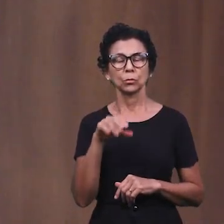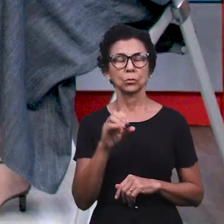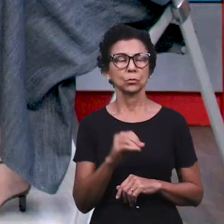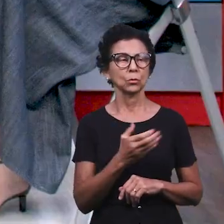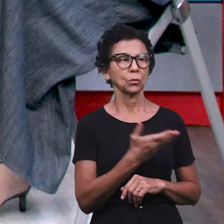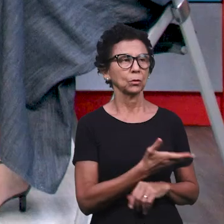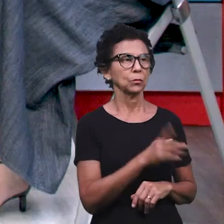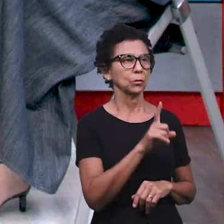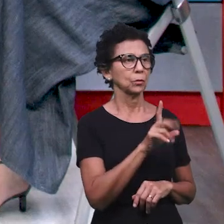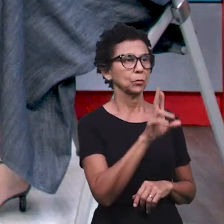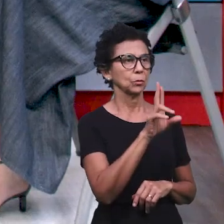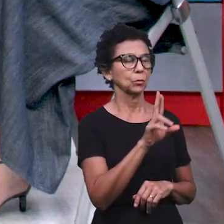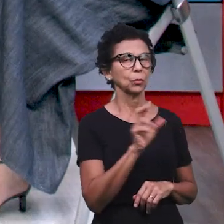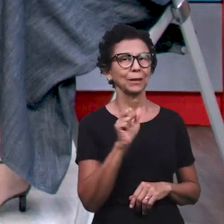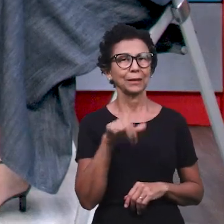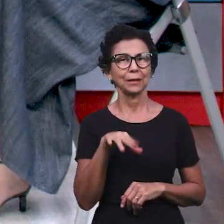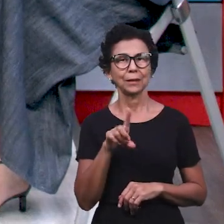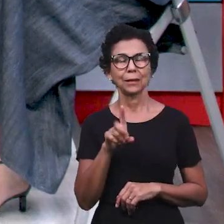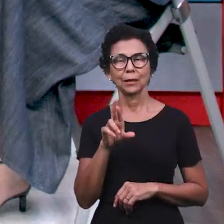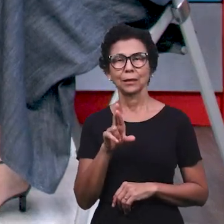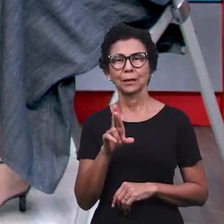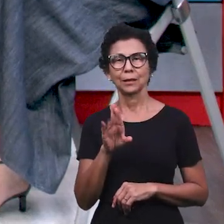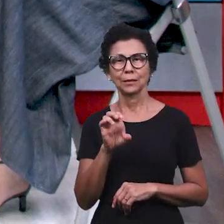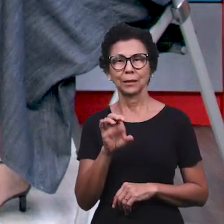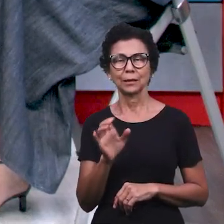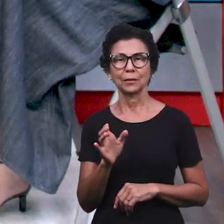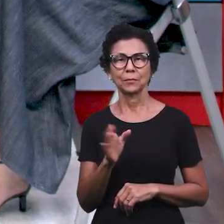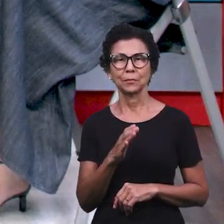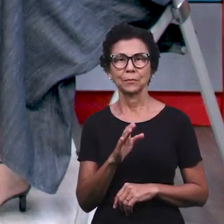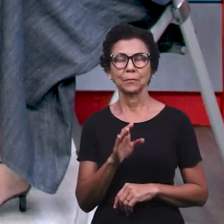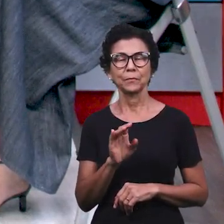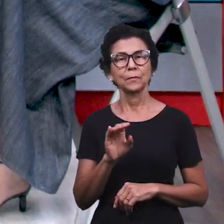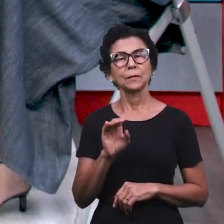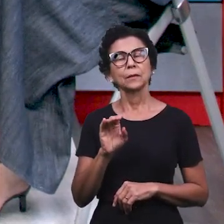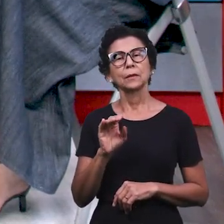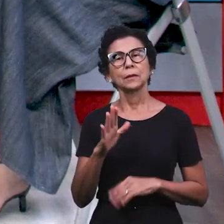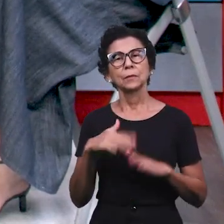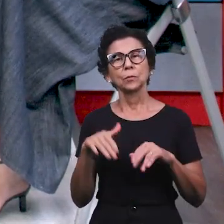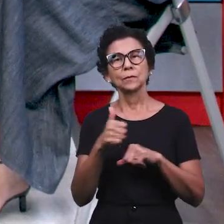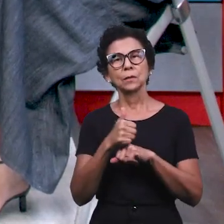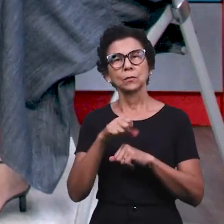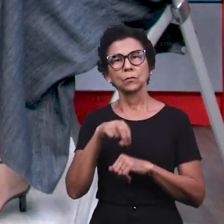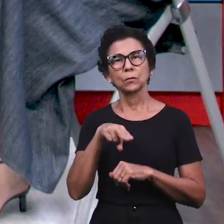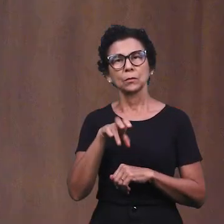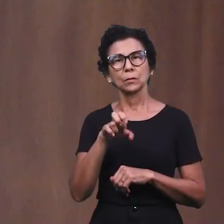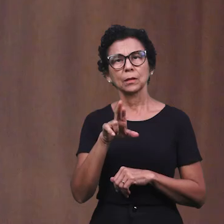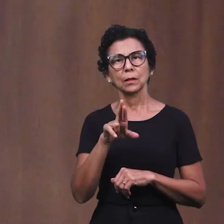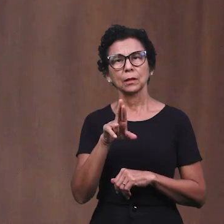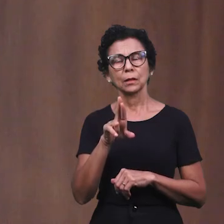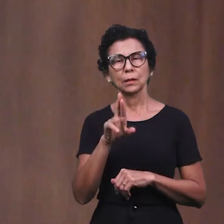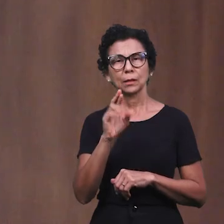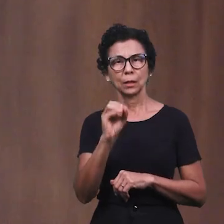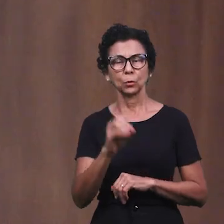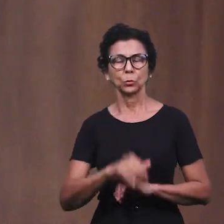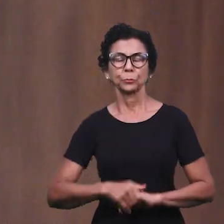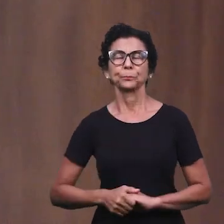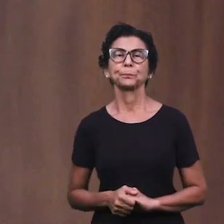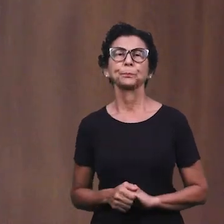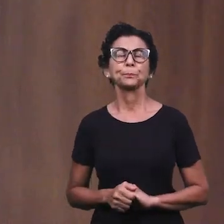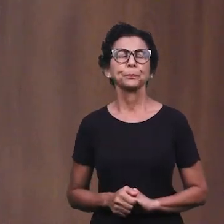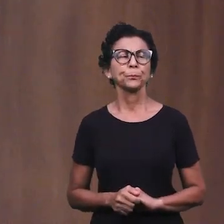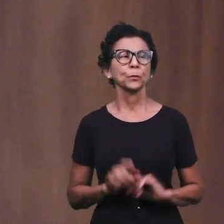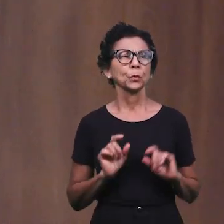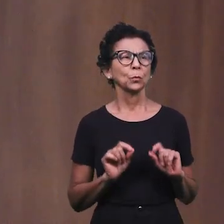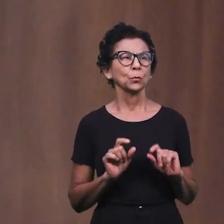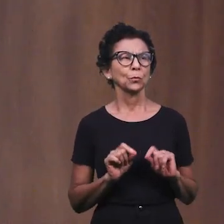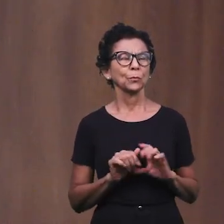Luque, neurologista. Seja bem-vindo, doutor. Muito obrigado, Ariela. Então, vamos começar entendendo